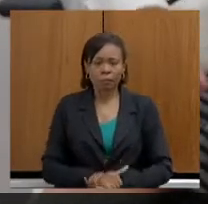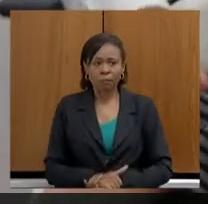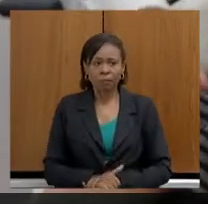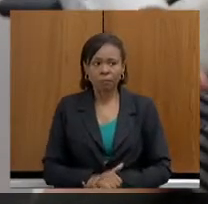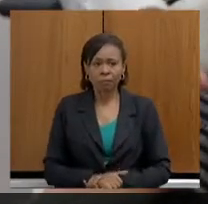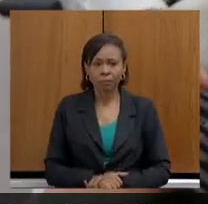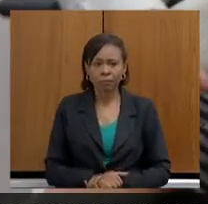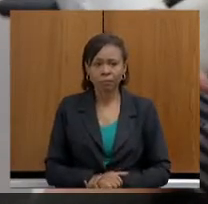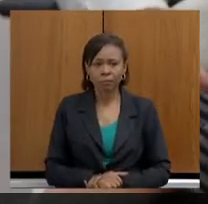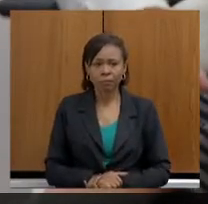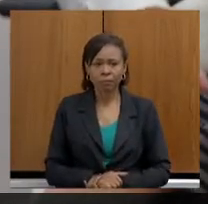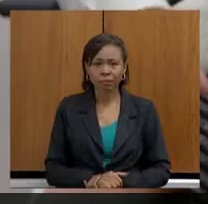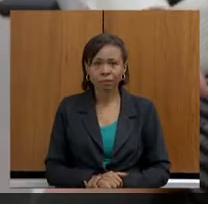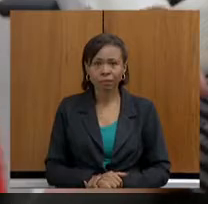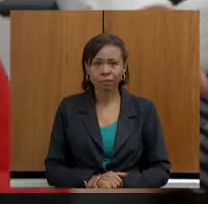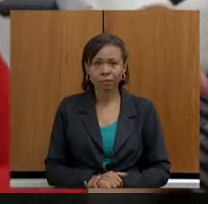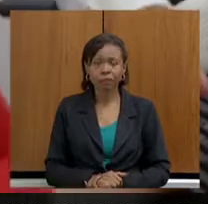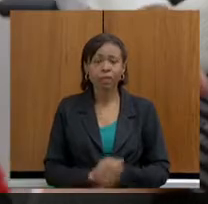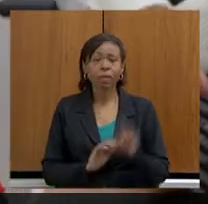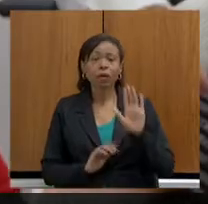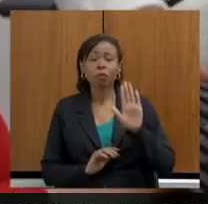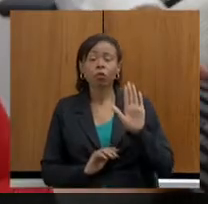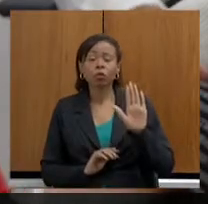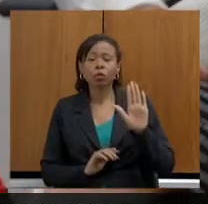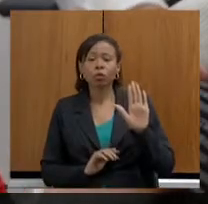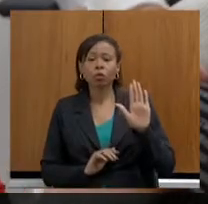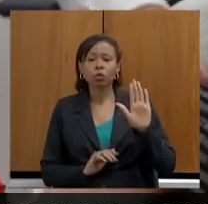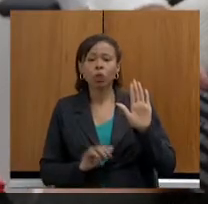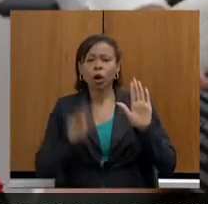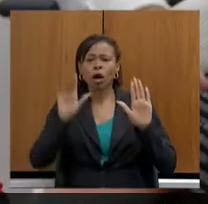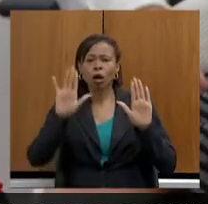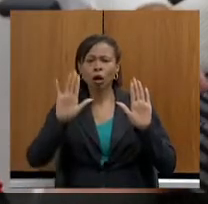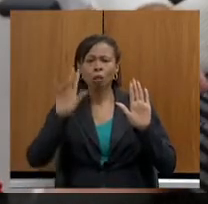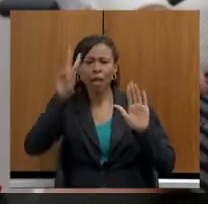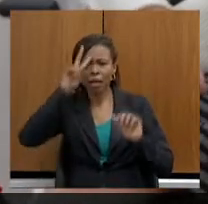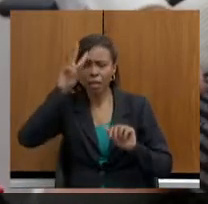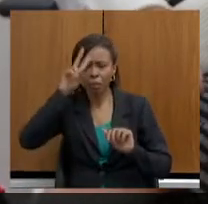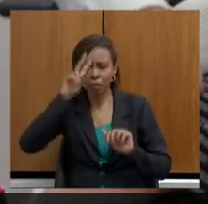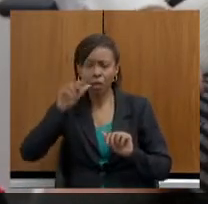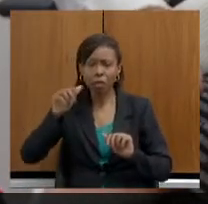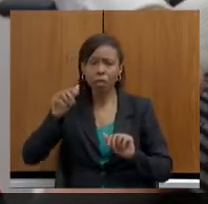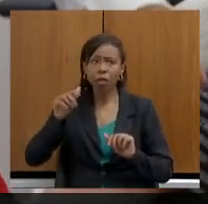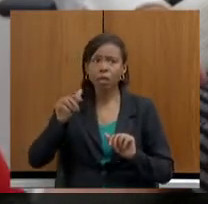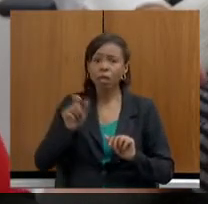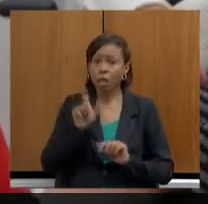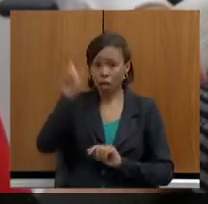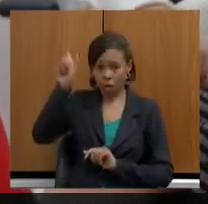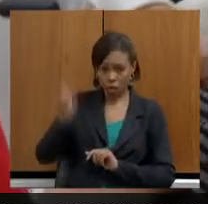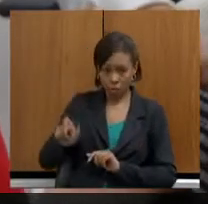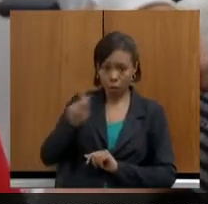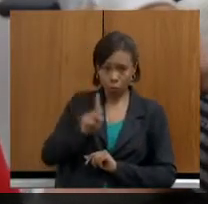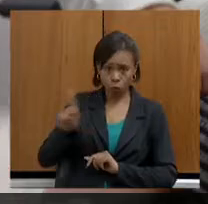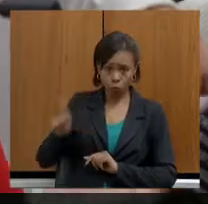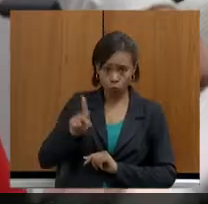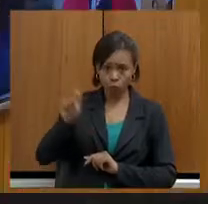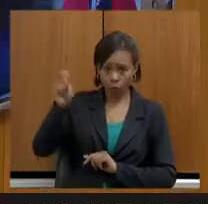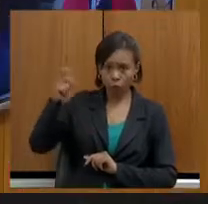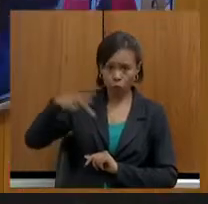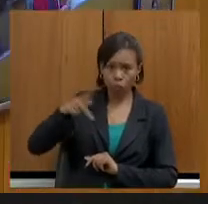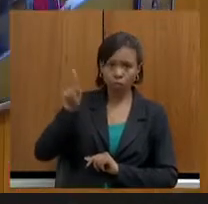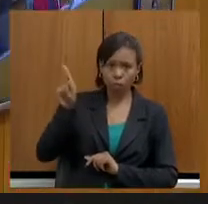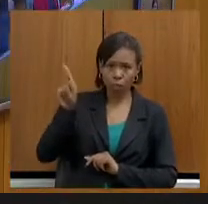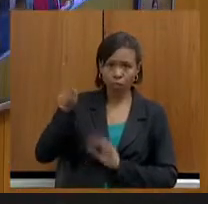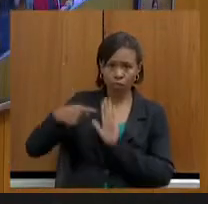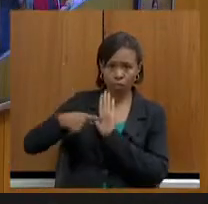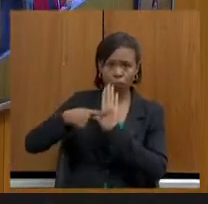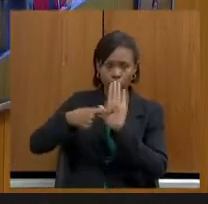eu sou precisa sabe eu só lembrar que como professora aposentada e a senhora que aparece aí